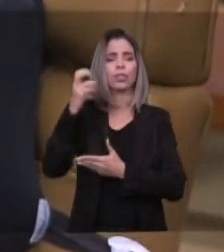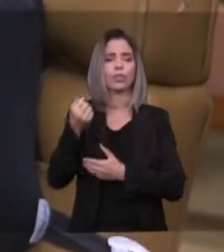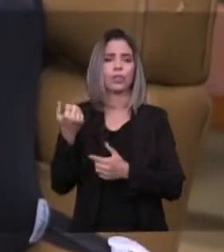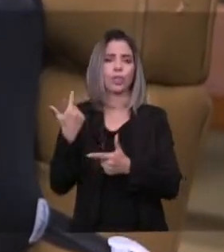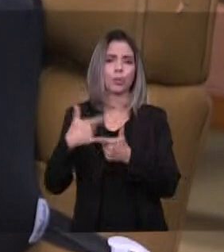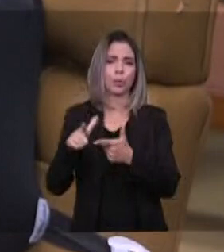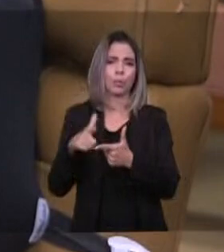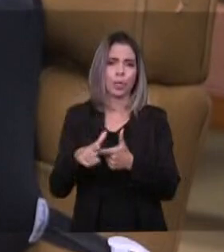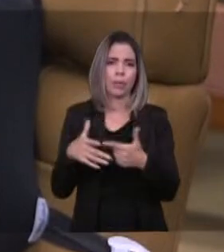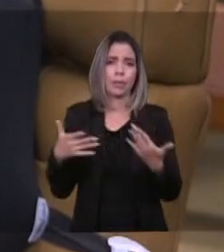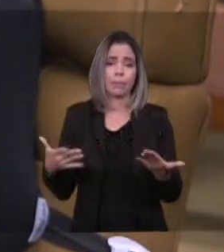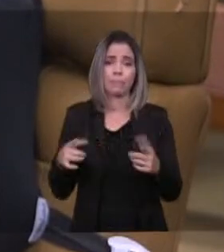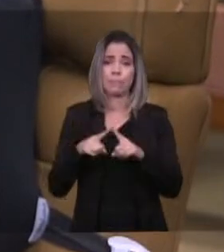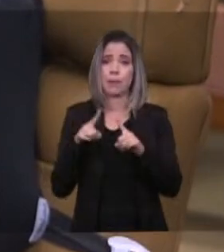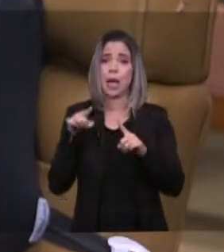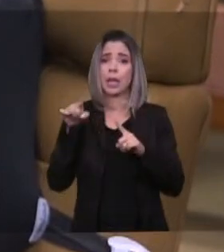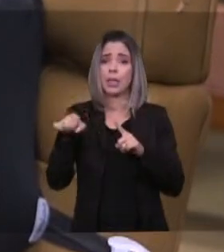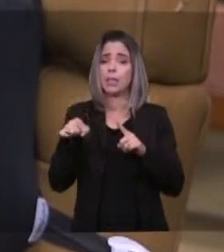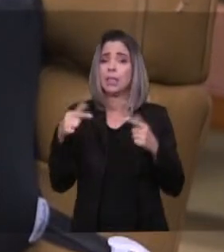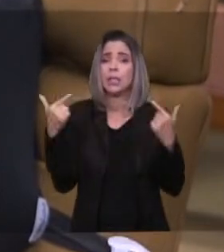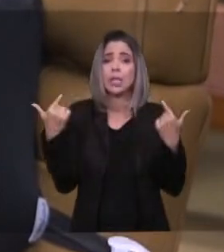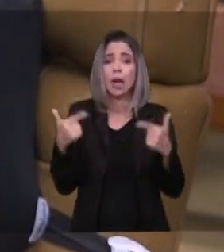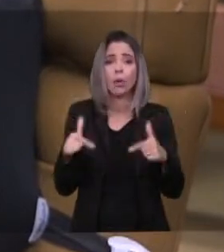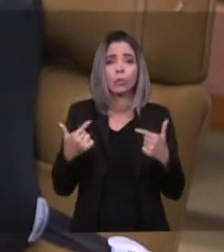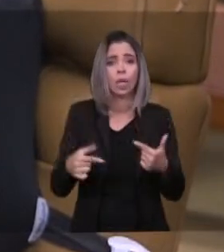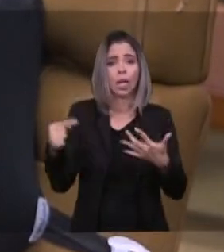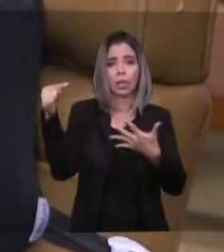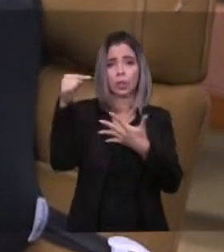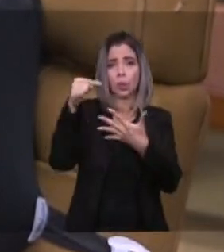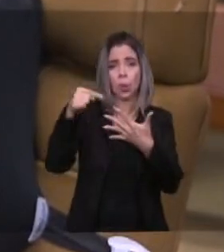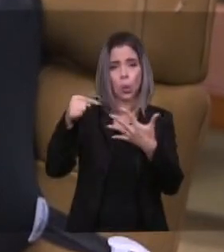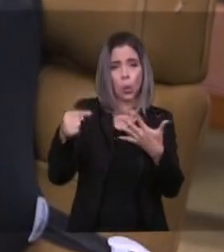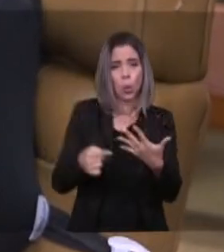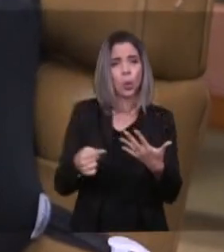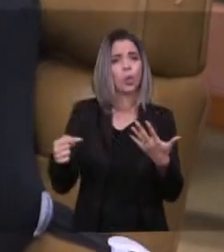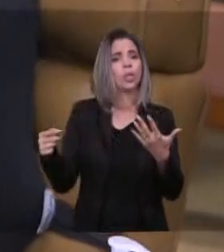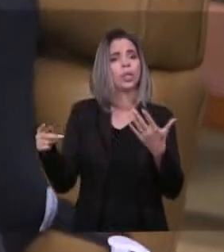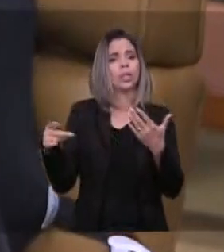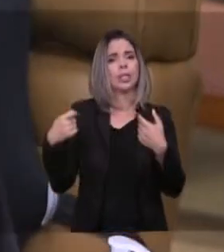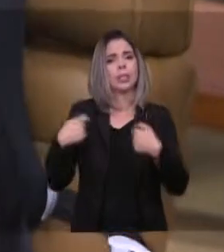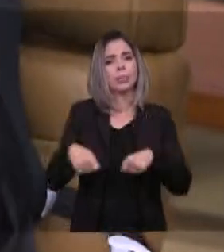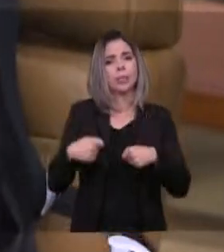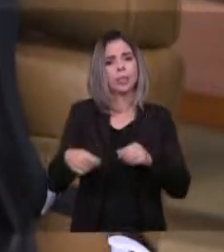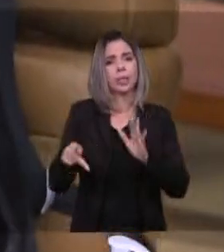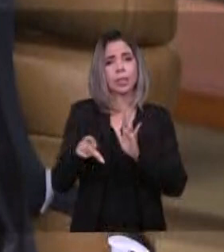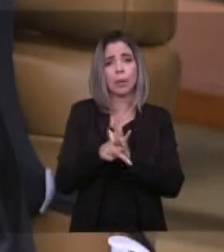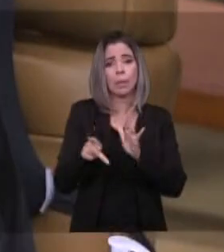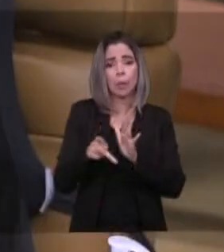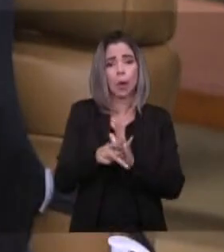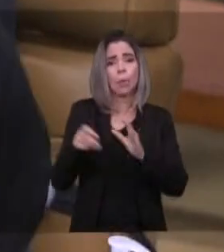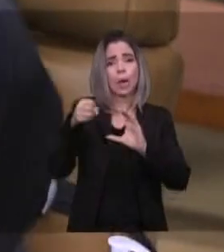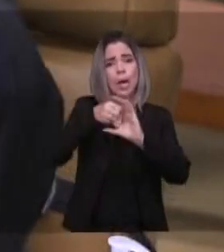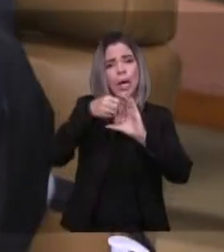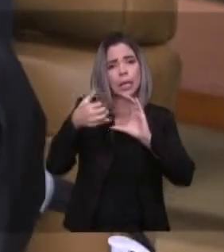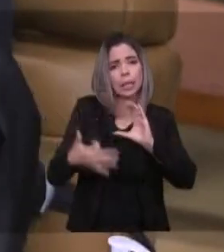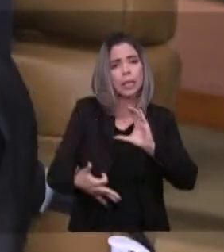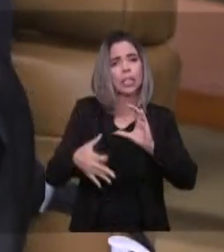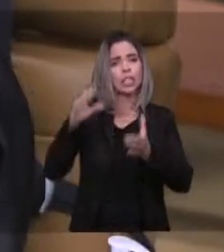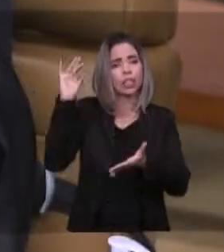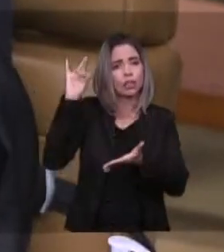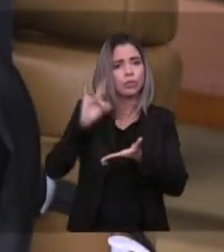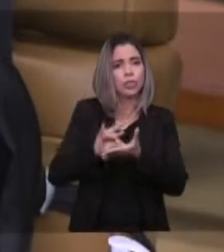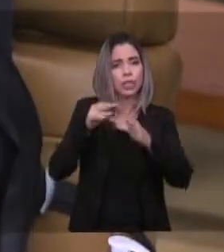verifiquem configurados os elementos necessários à sua caracterização como terra indígena, nos termos